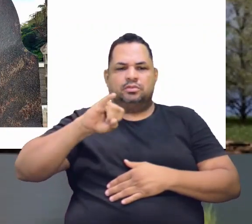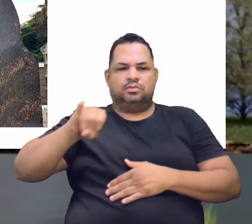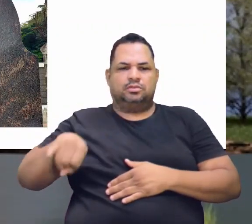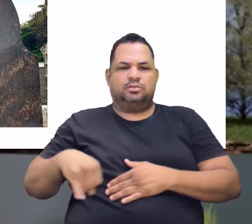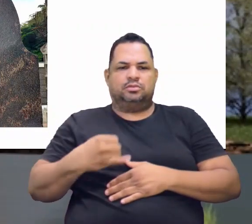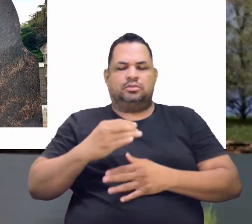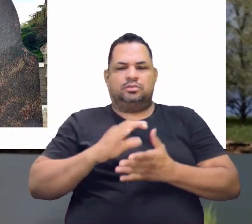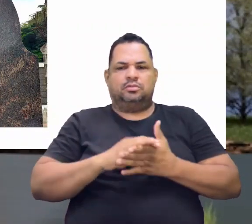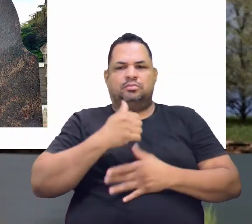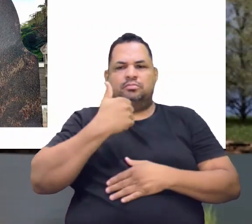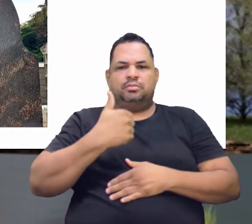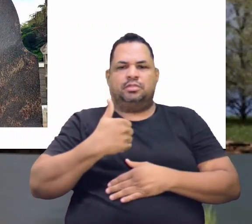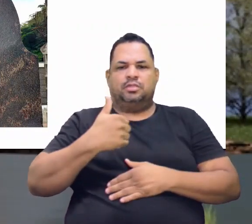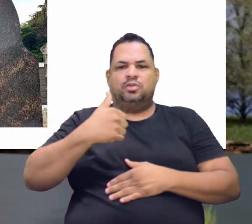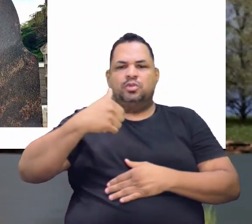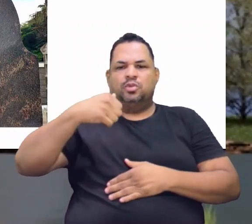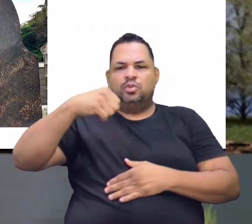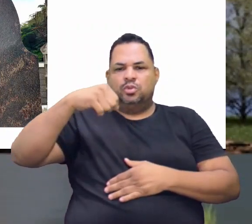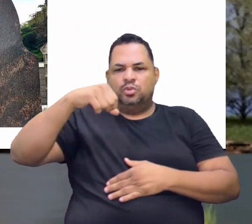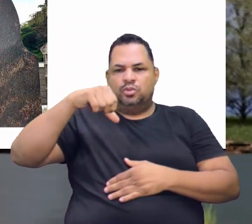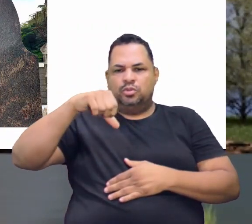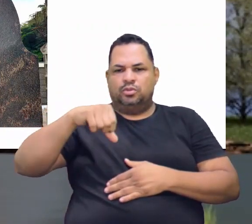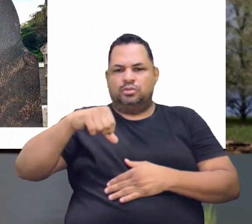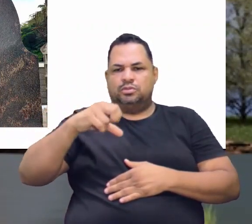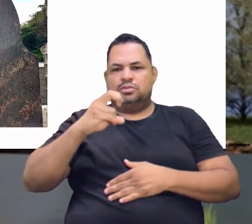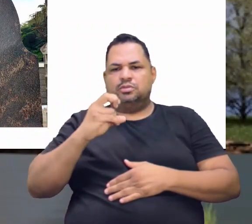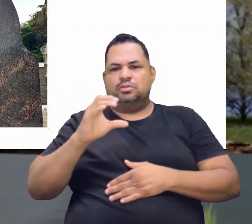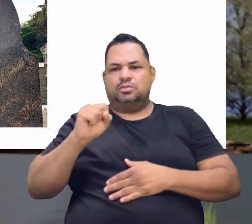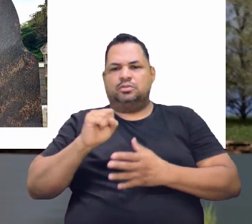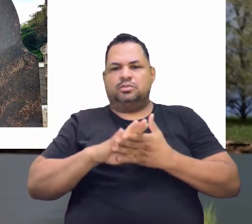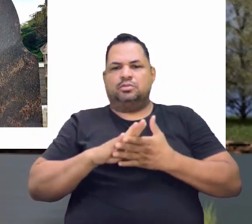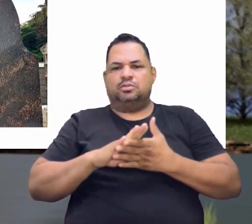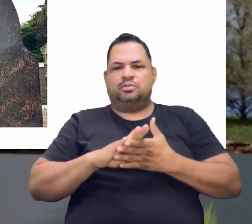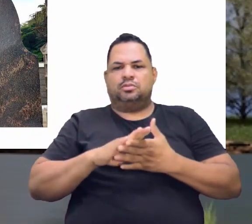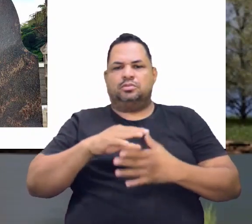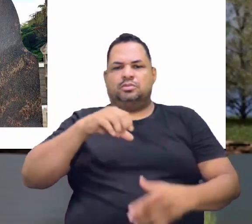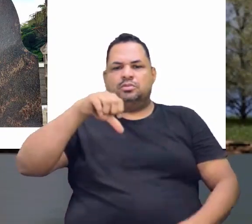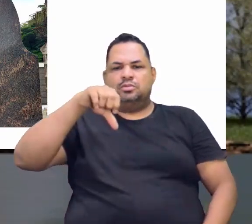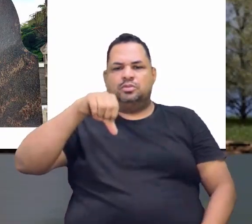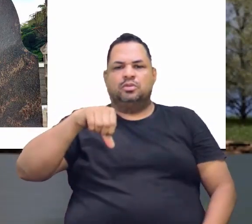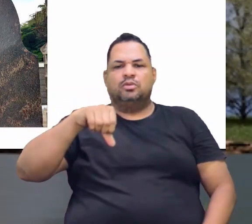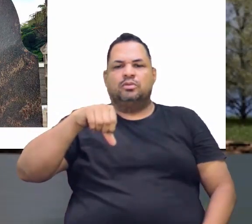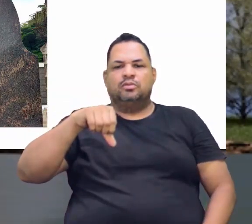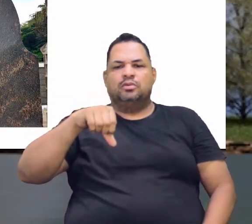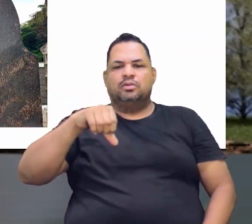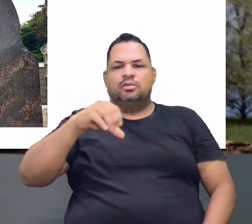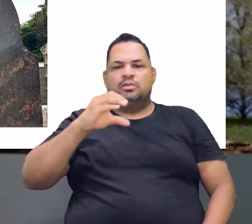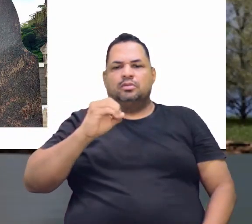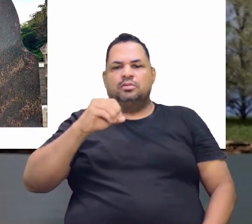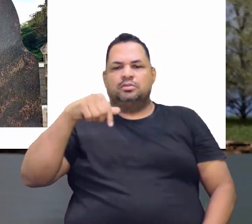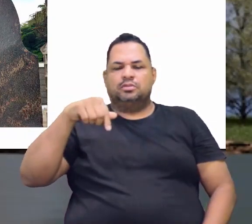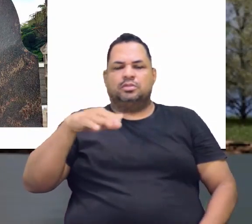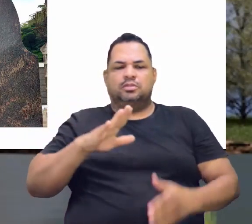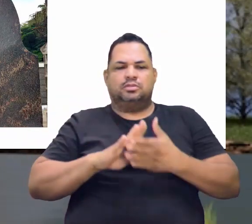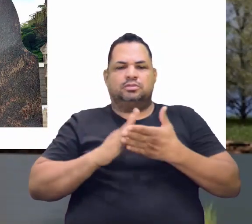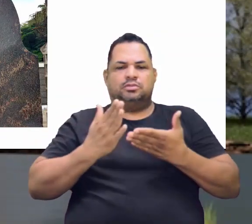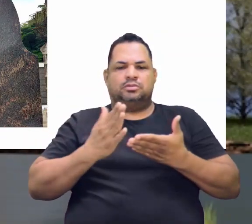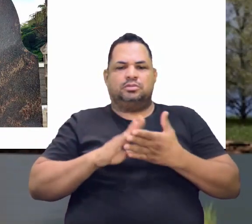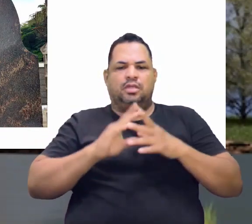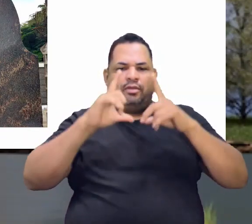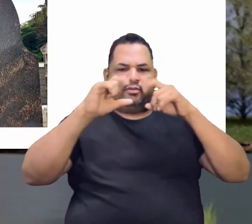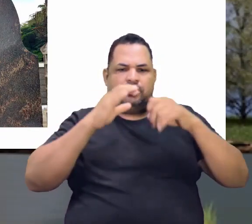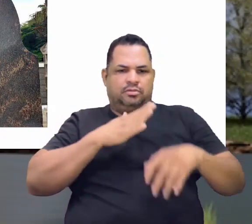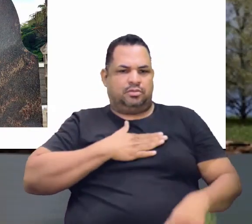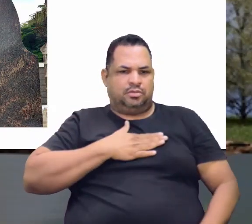1958, às 9h07 da manhã. Essa catacumba, essa lápide, essa foto é